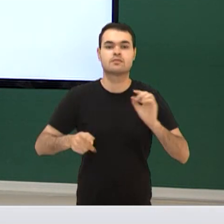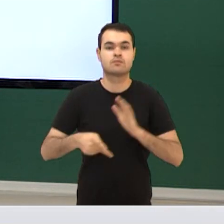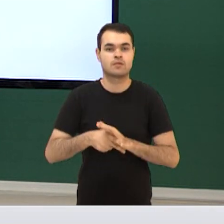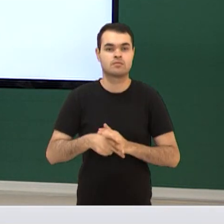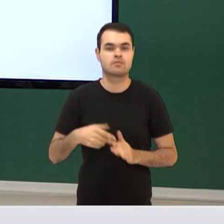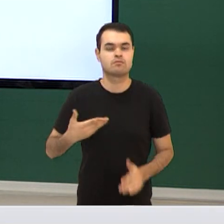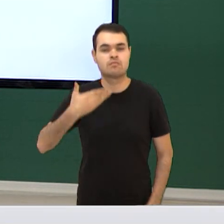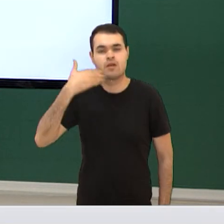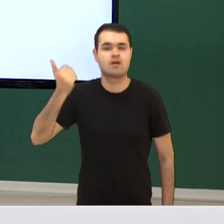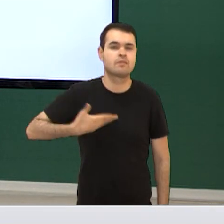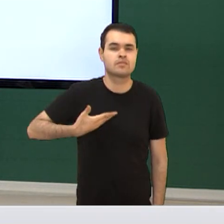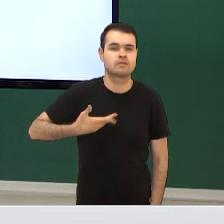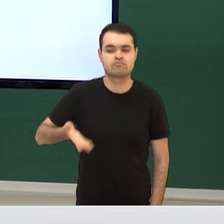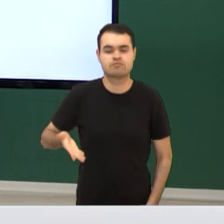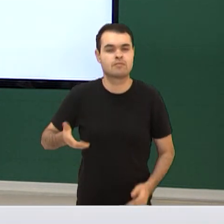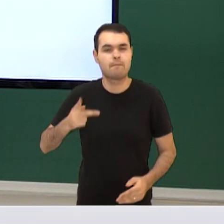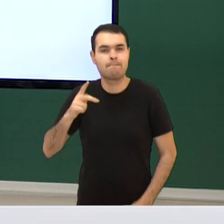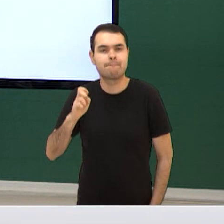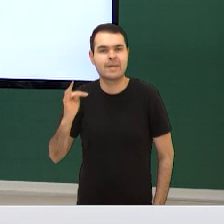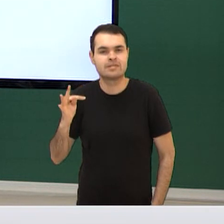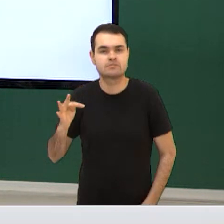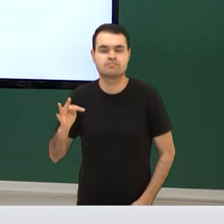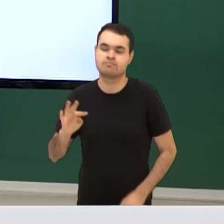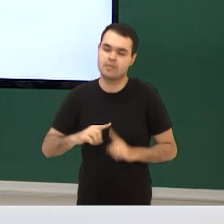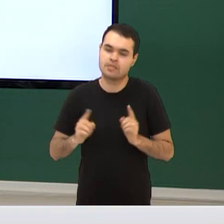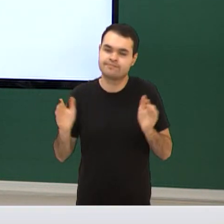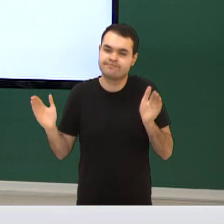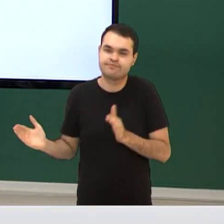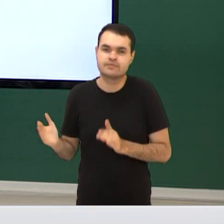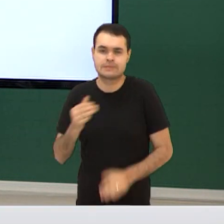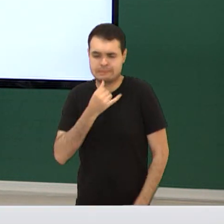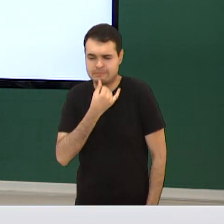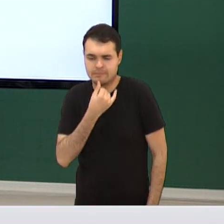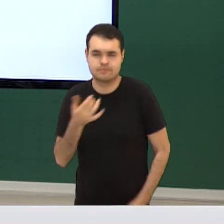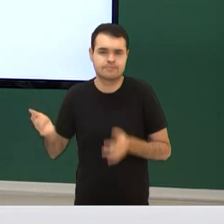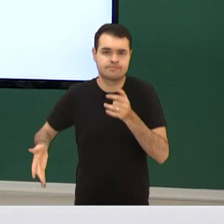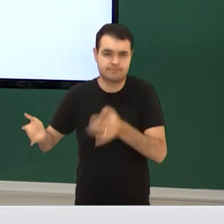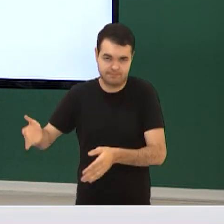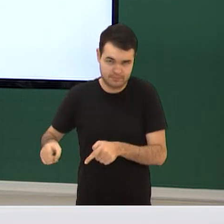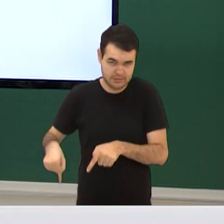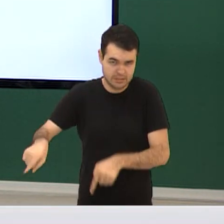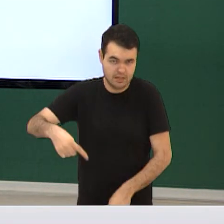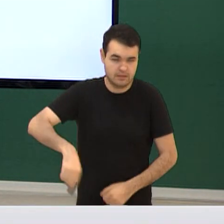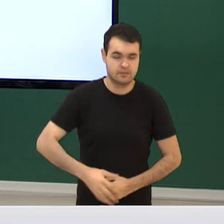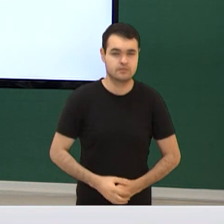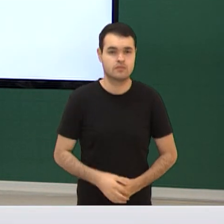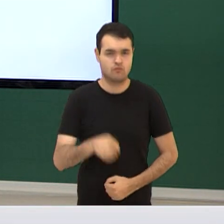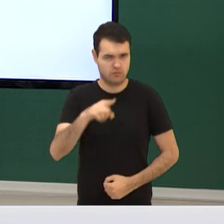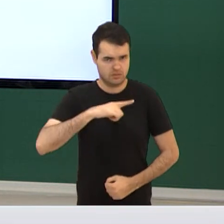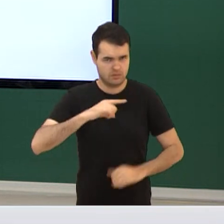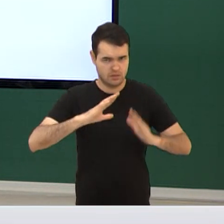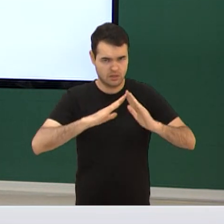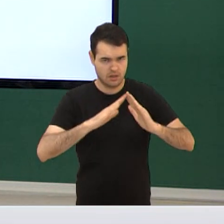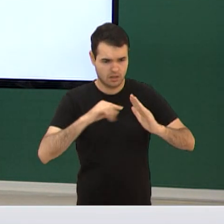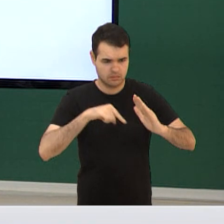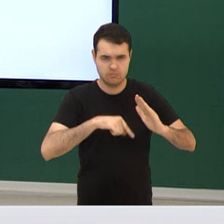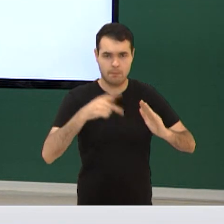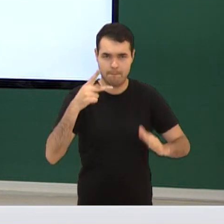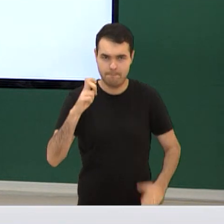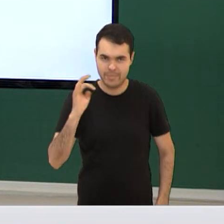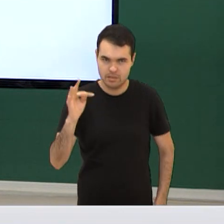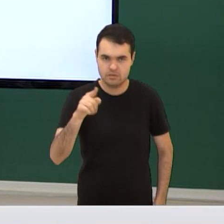2,5 kg de ração. Então, 2 vezes o 2,5 kg vai nos fornecer a quantidade de ração para